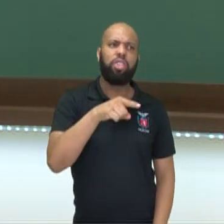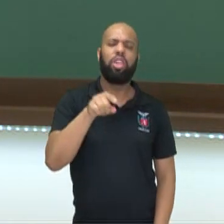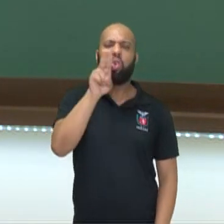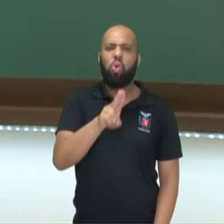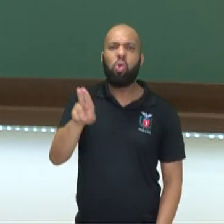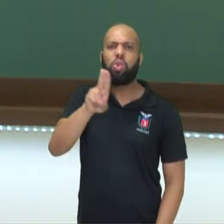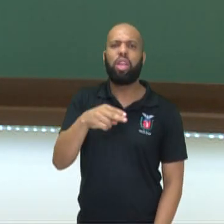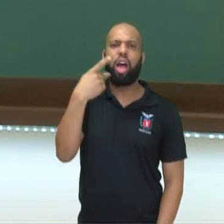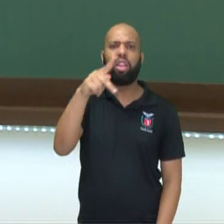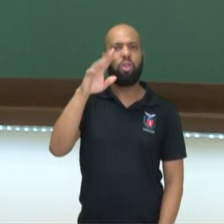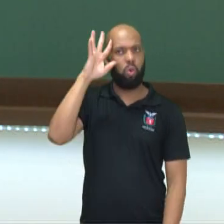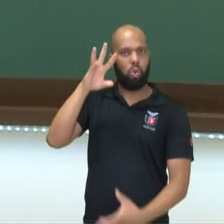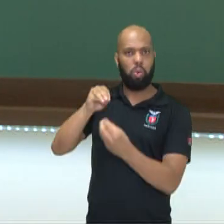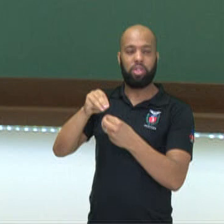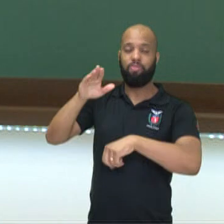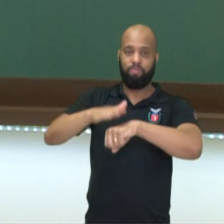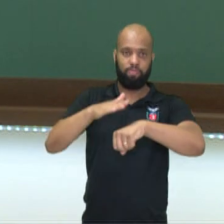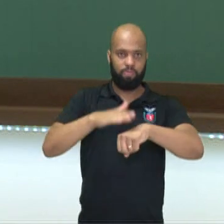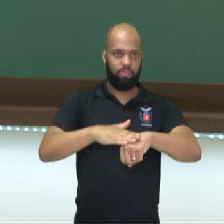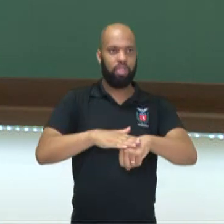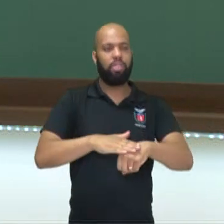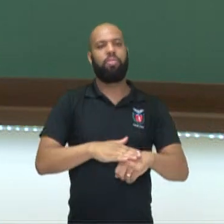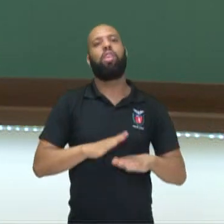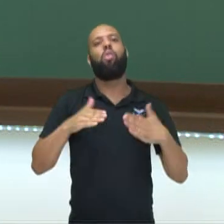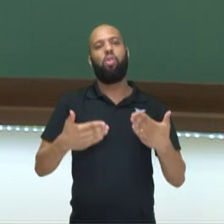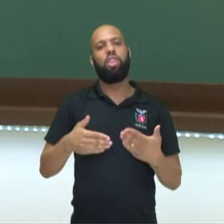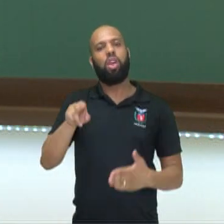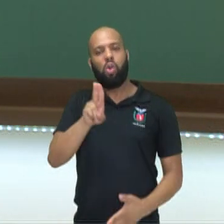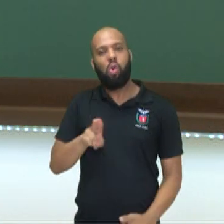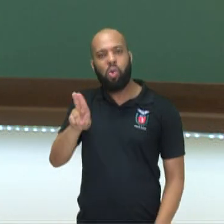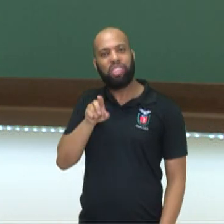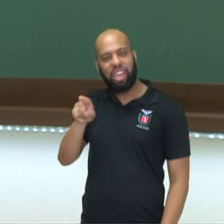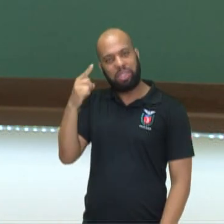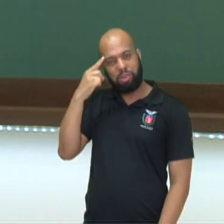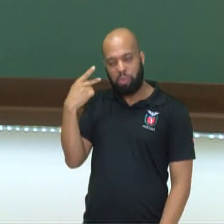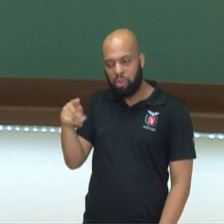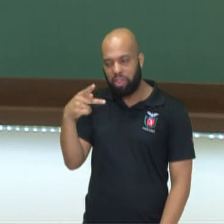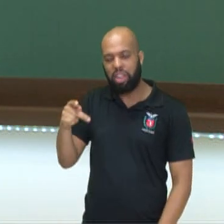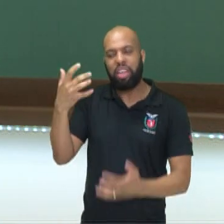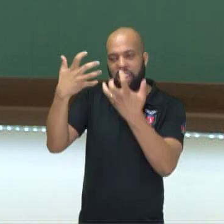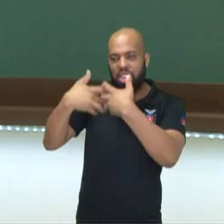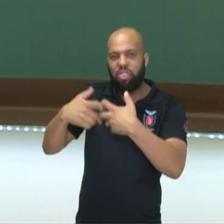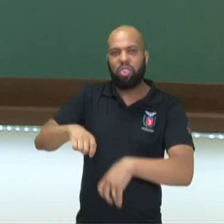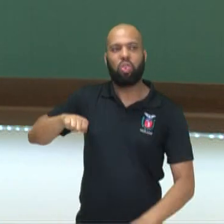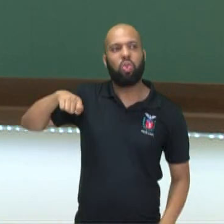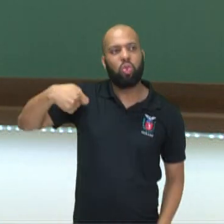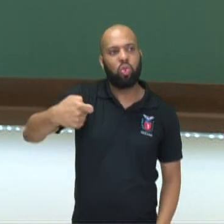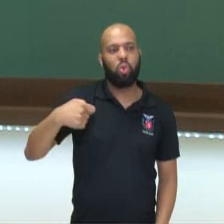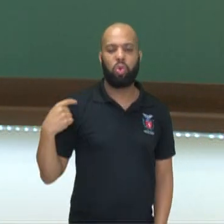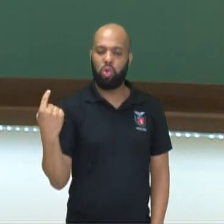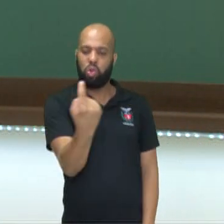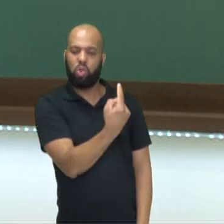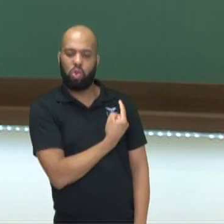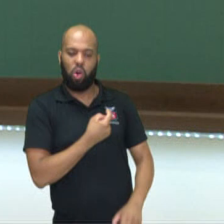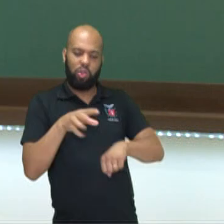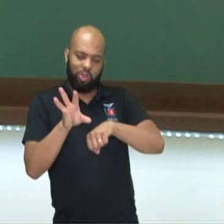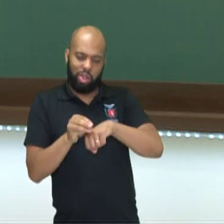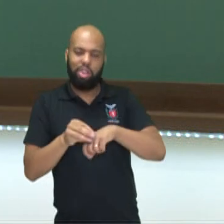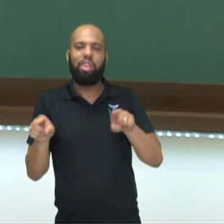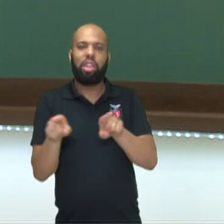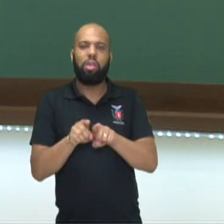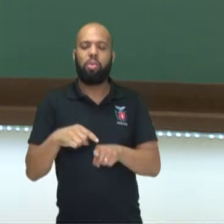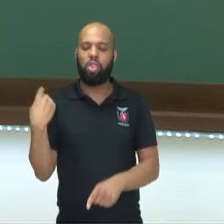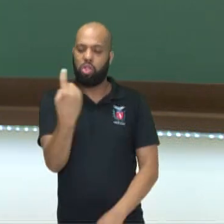seu próprio entendimento. Vamos ficar com essa lição aí do Kant para refletir um pouco sobre o nosso conhecimento, a